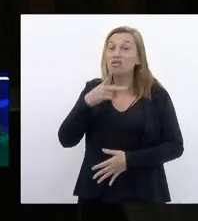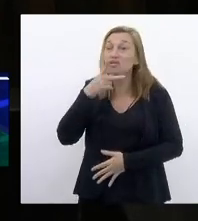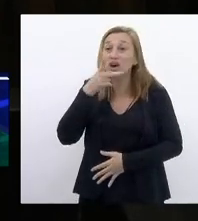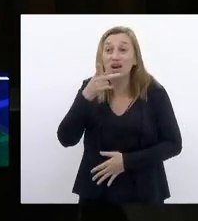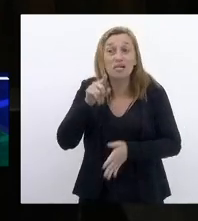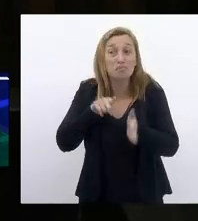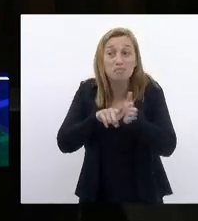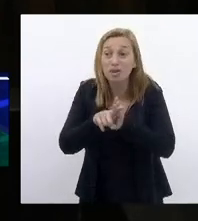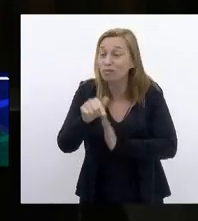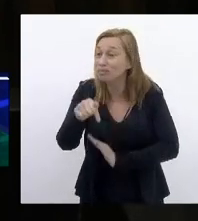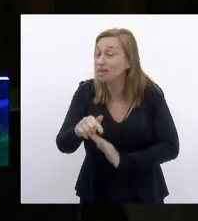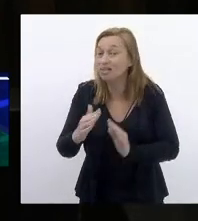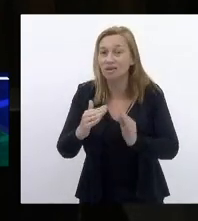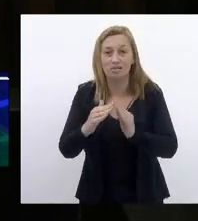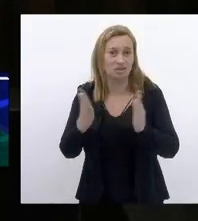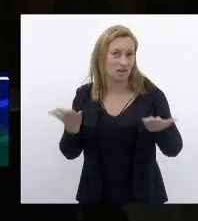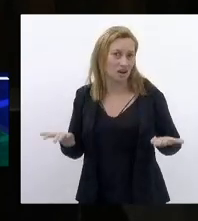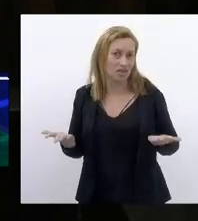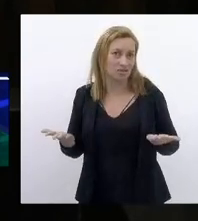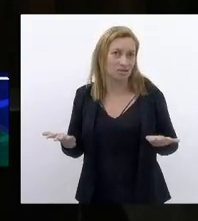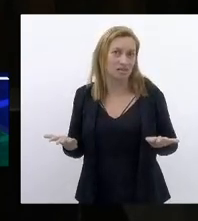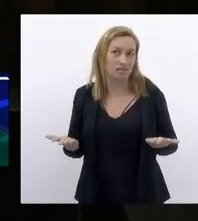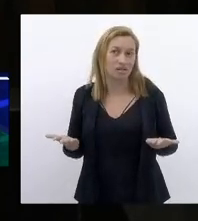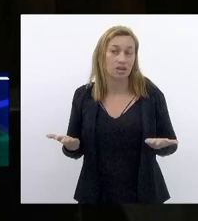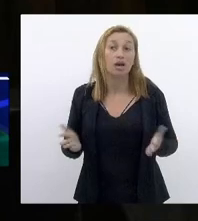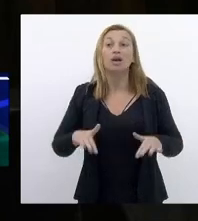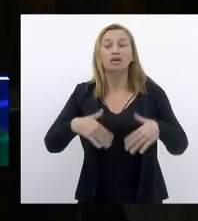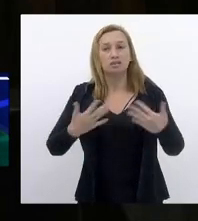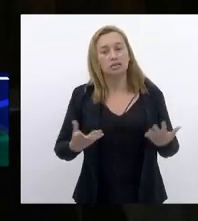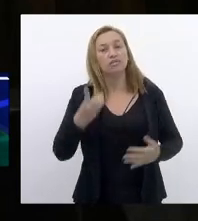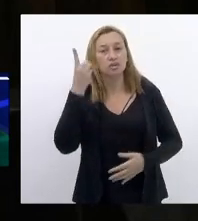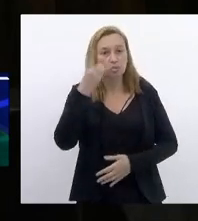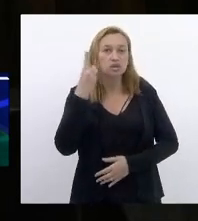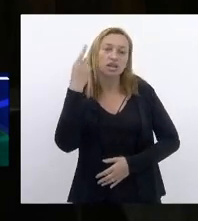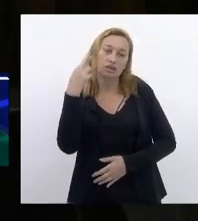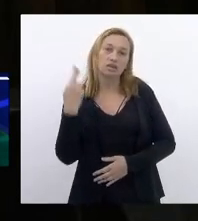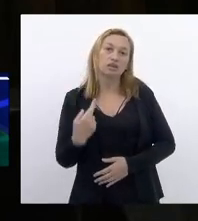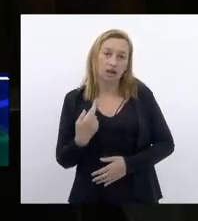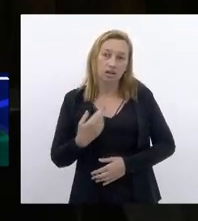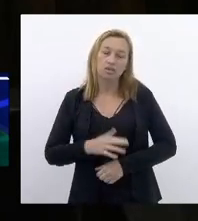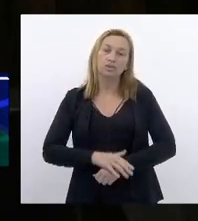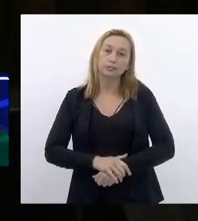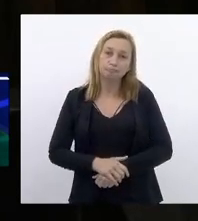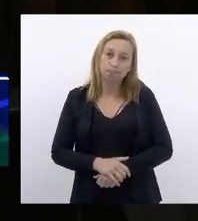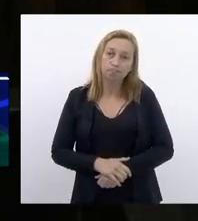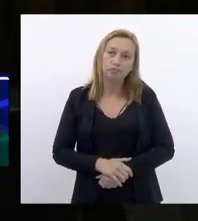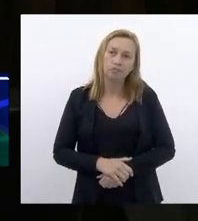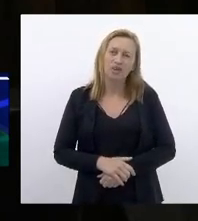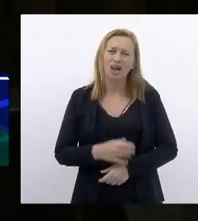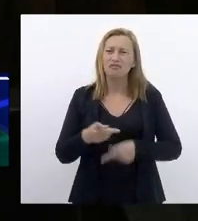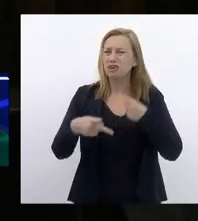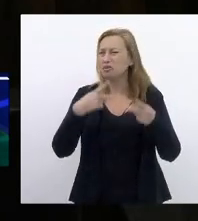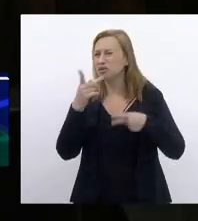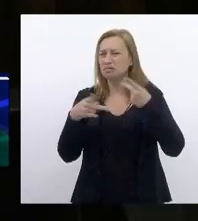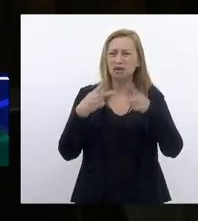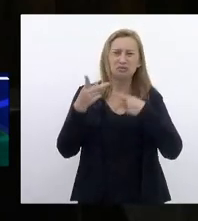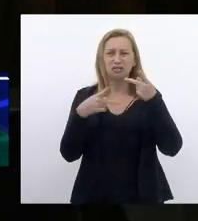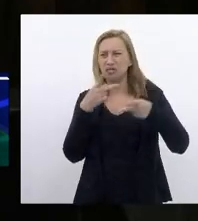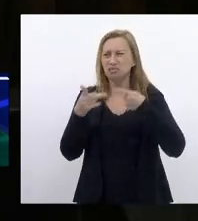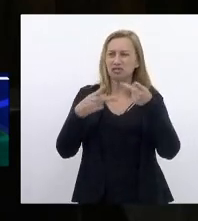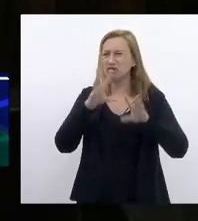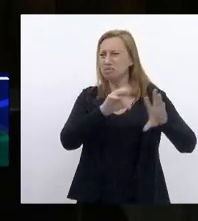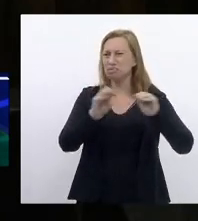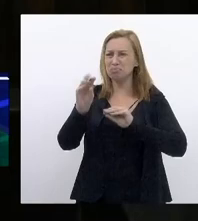questionei nessa casa. No entanto, a deputada Renata Souza ela rodou, fez todo o